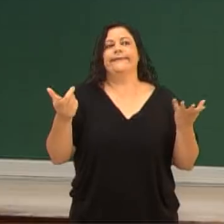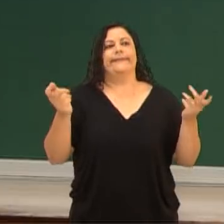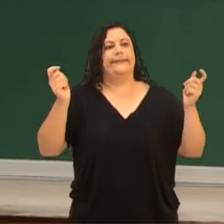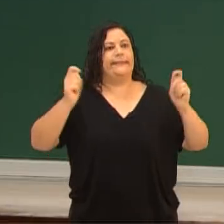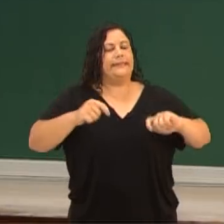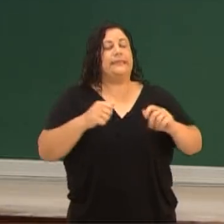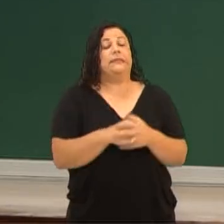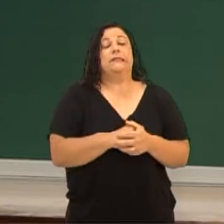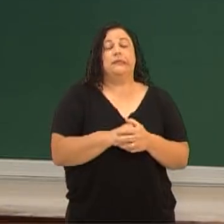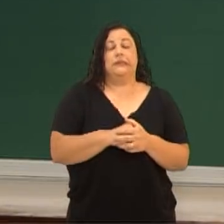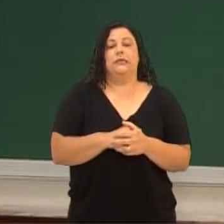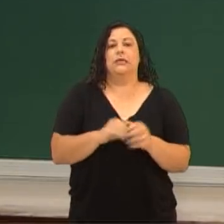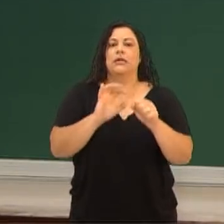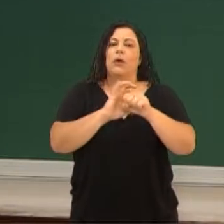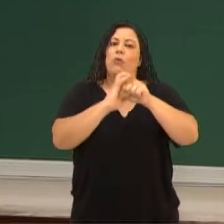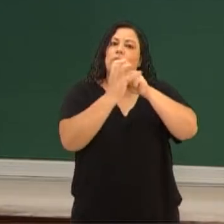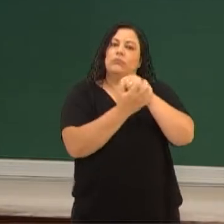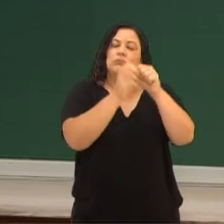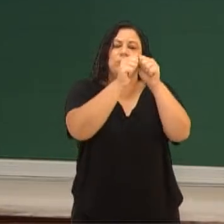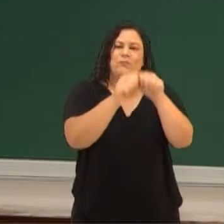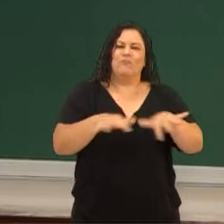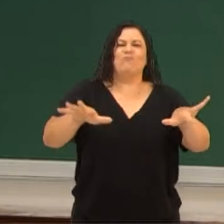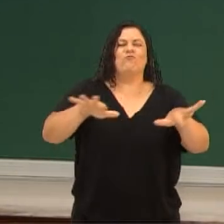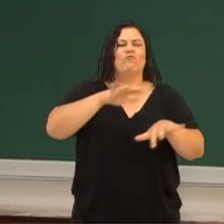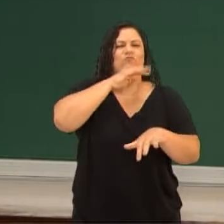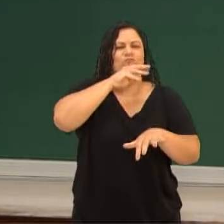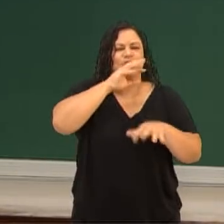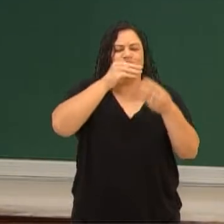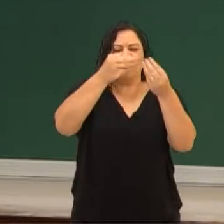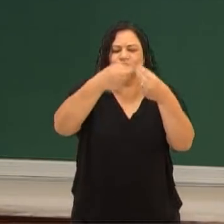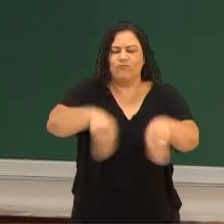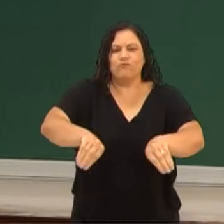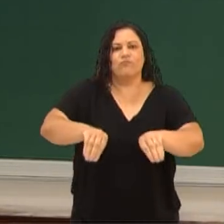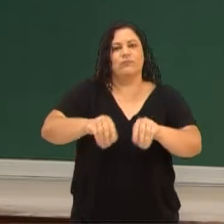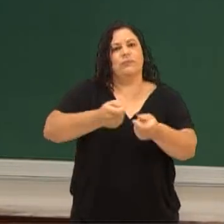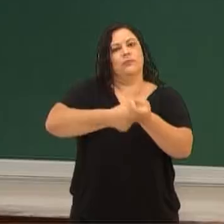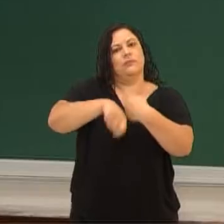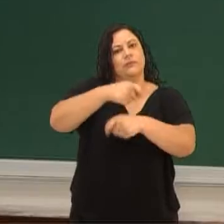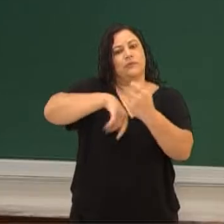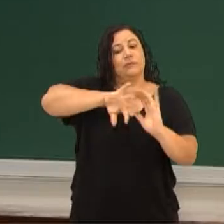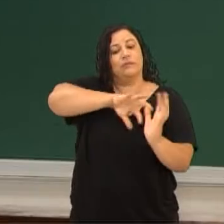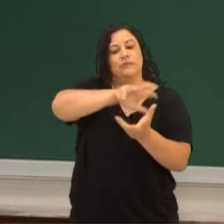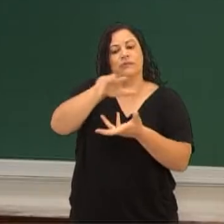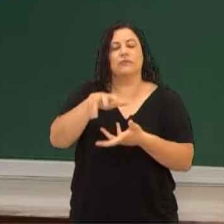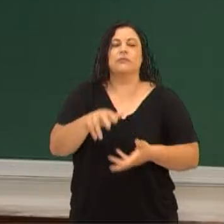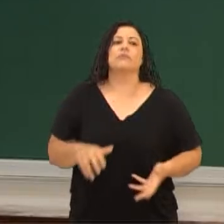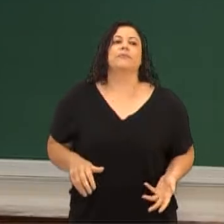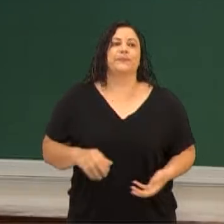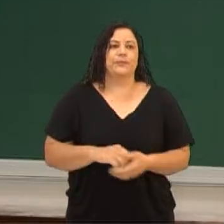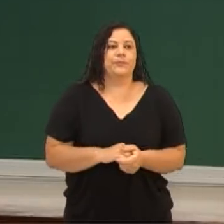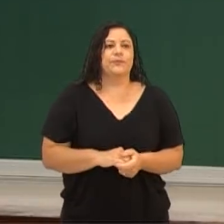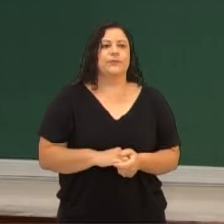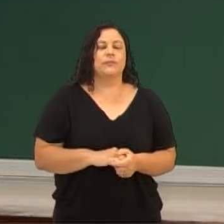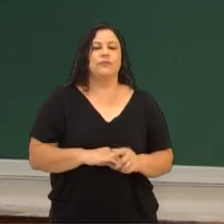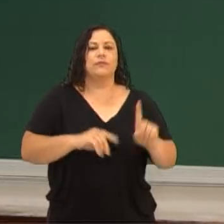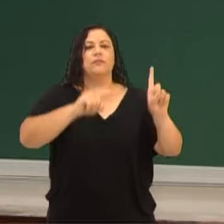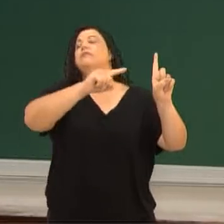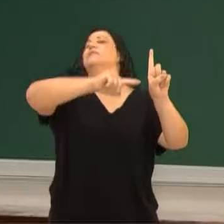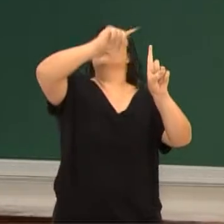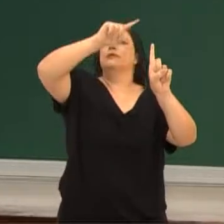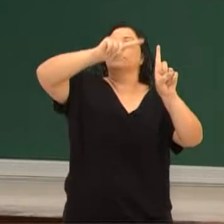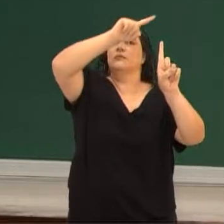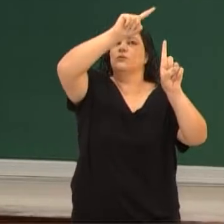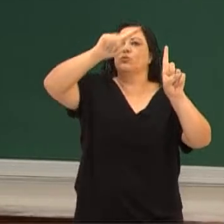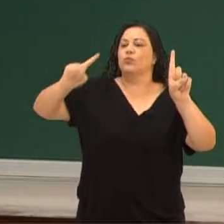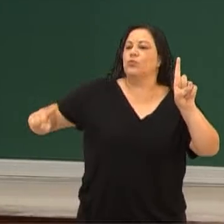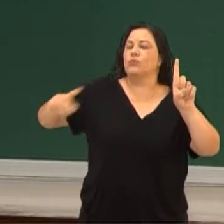Covid-19, ela causou esse estrago na economia mundial. Caiu 51%, a